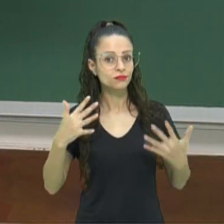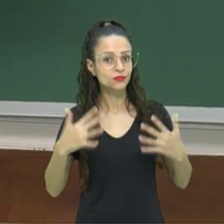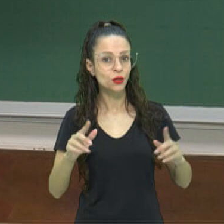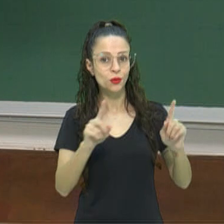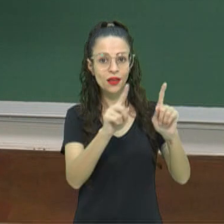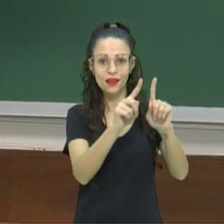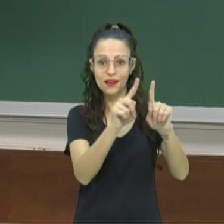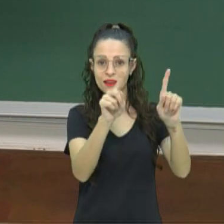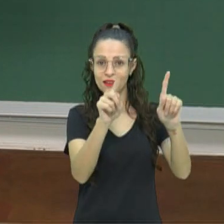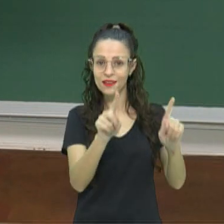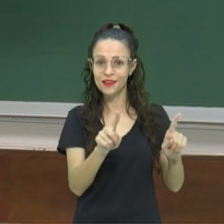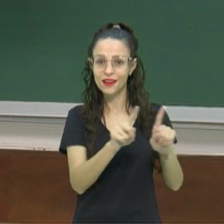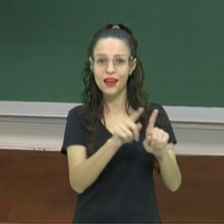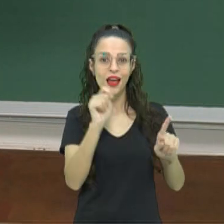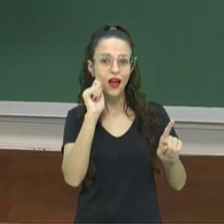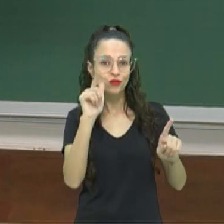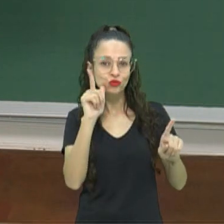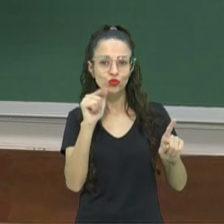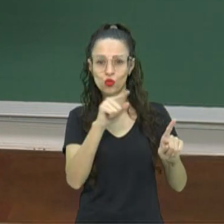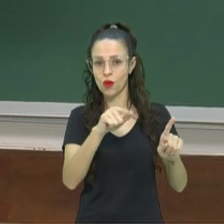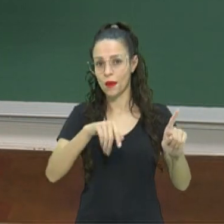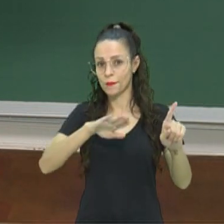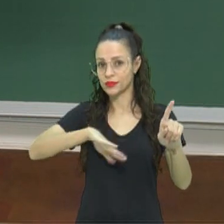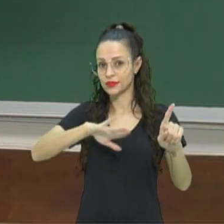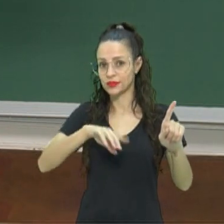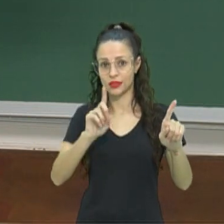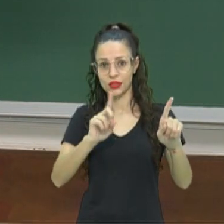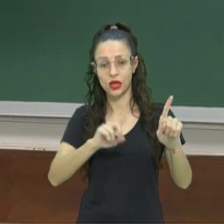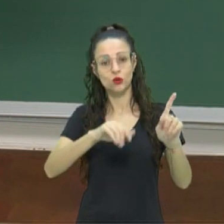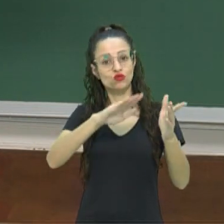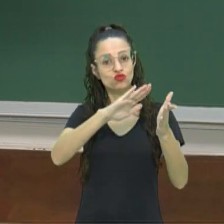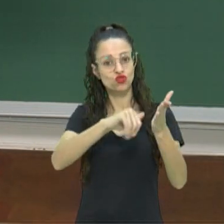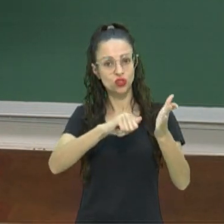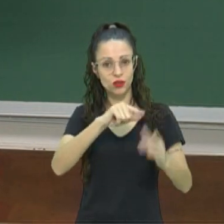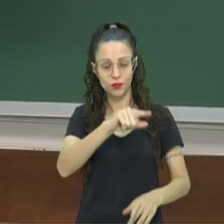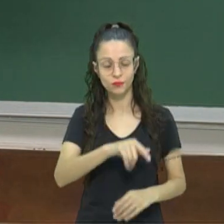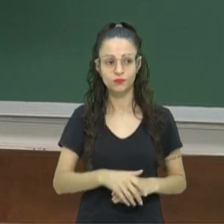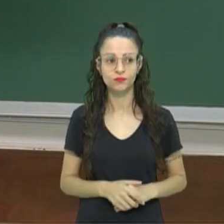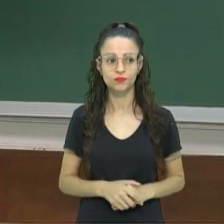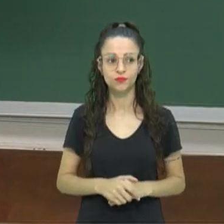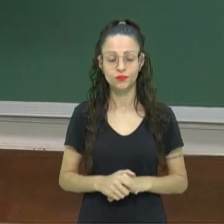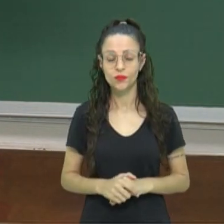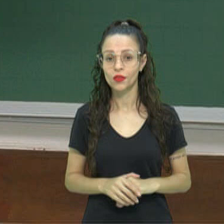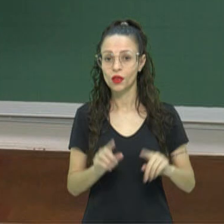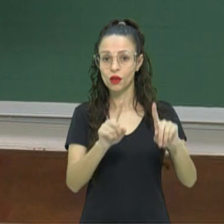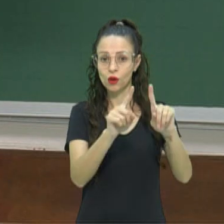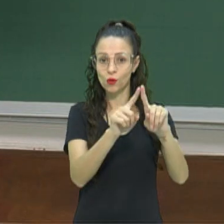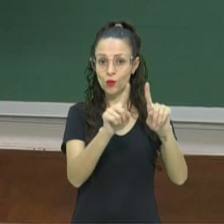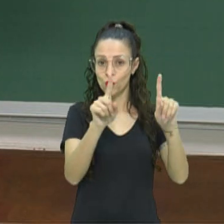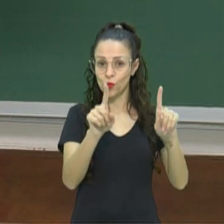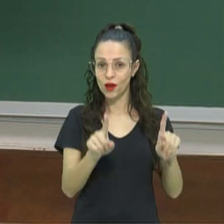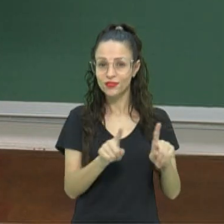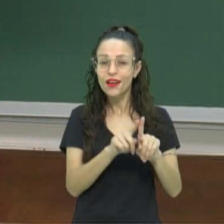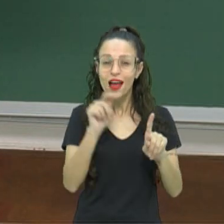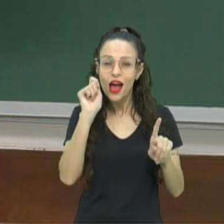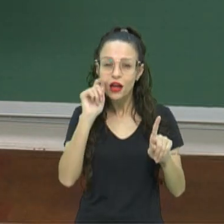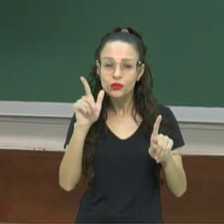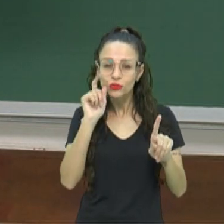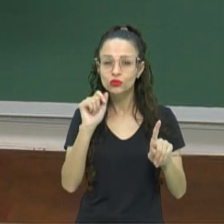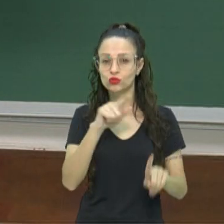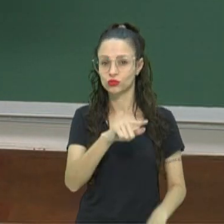afinal, não vai colocar grama na piscina. Então, tira a área da piscina. A piscina é um quadrado lá, ó. Quadrado